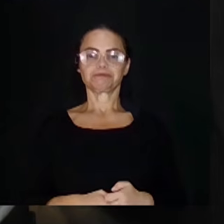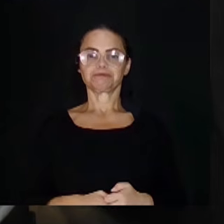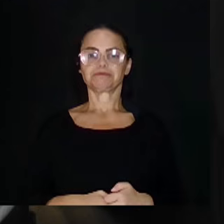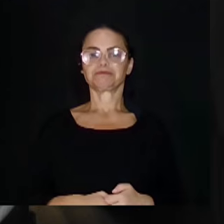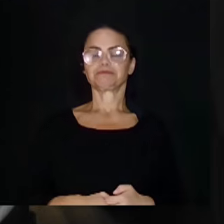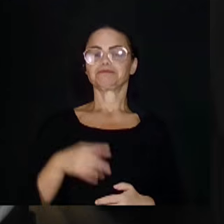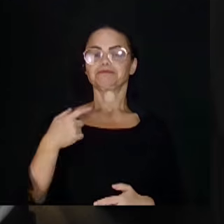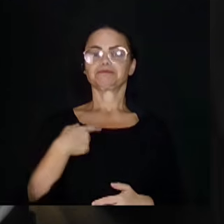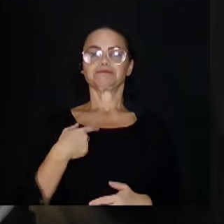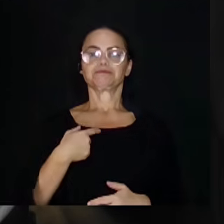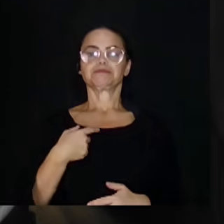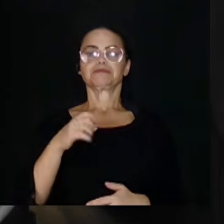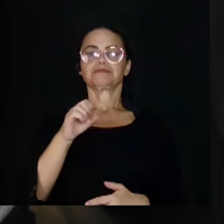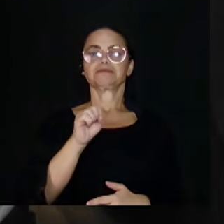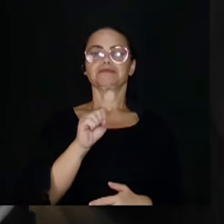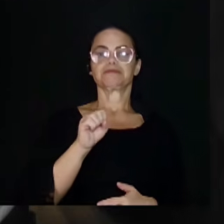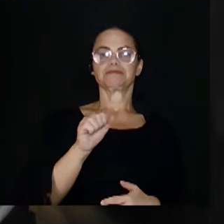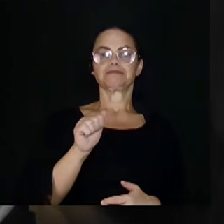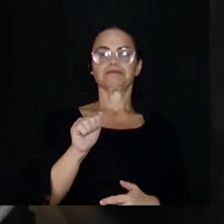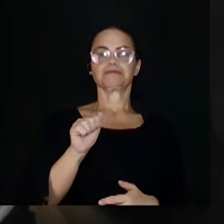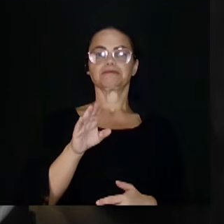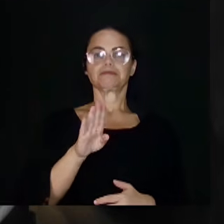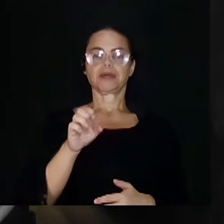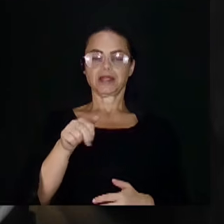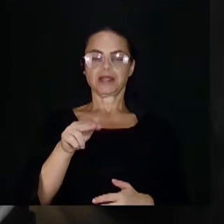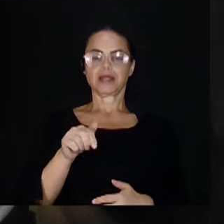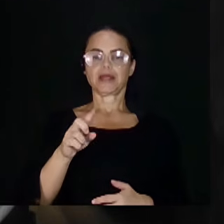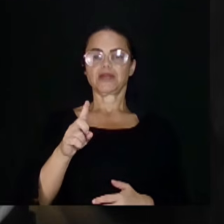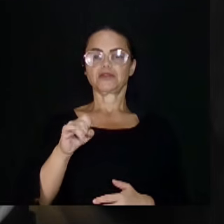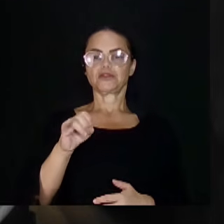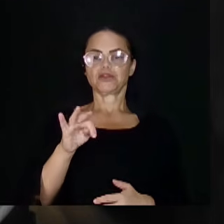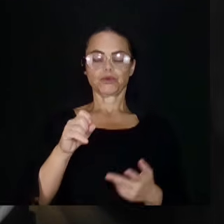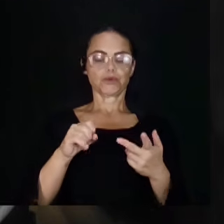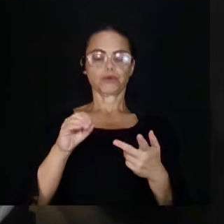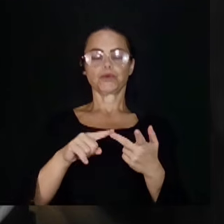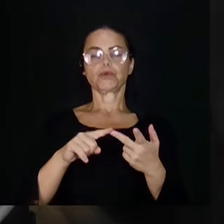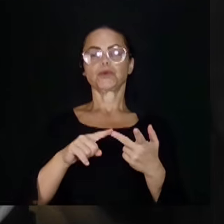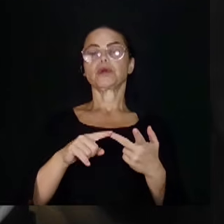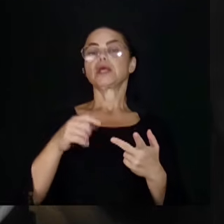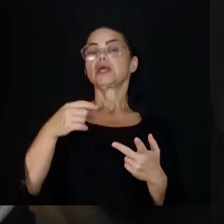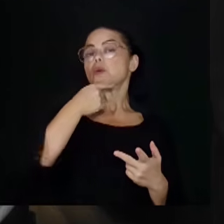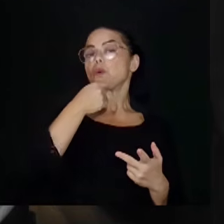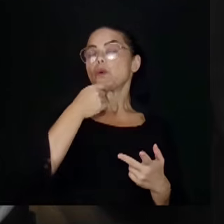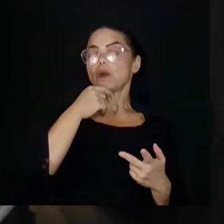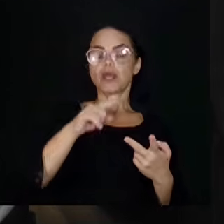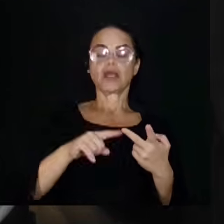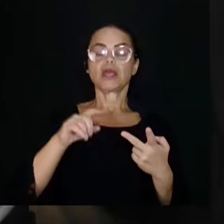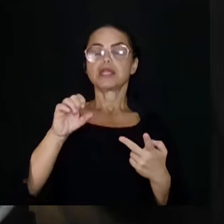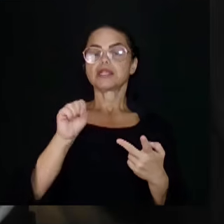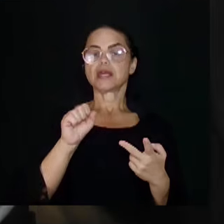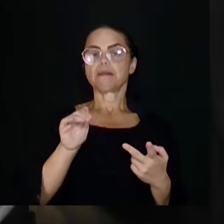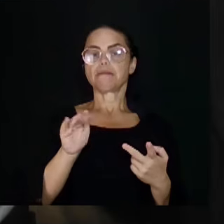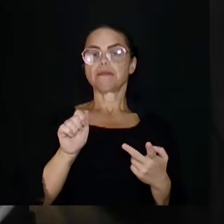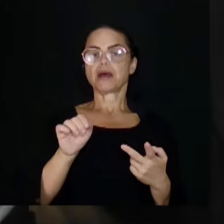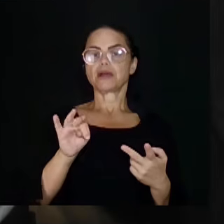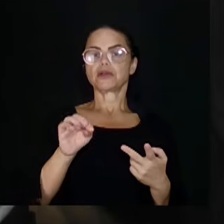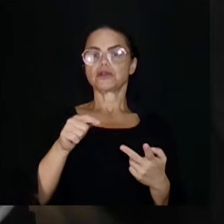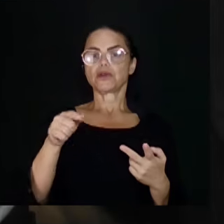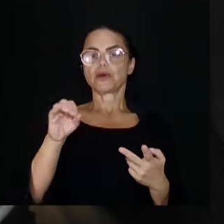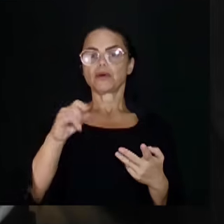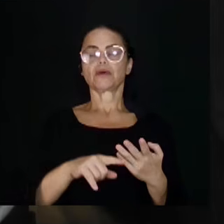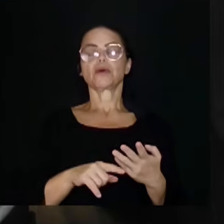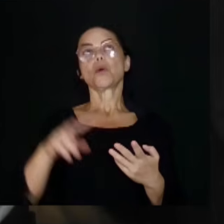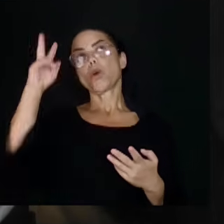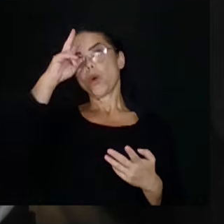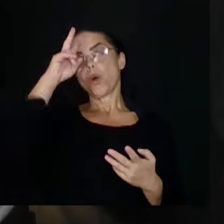Sebastião. Quais são as memórias que essa tua família numerosa, né? Quais são as memórias que você tem e